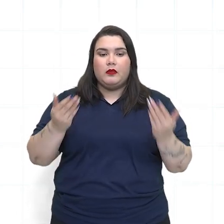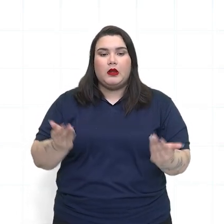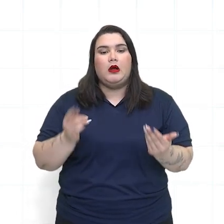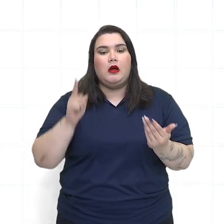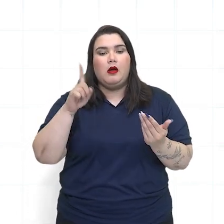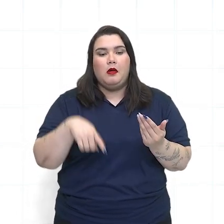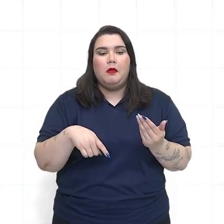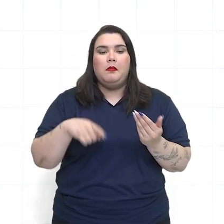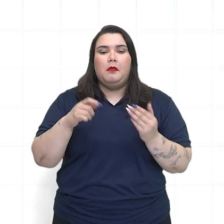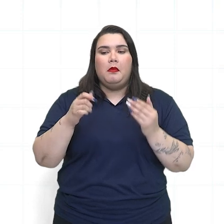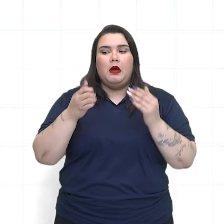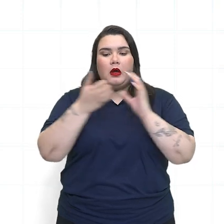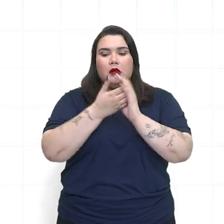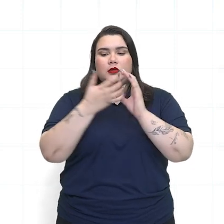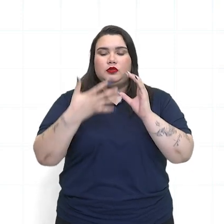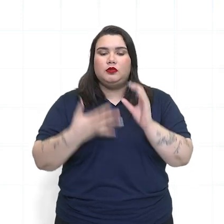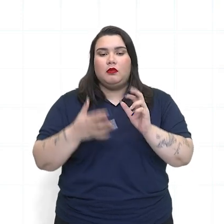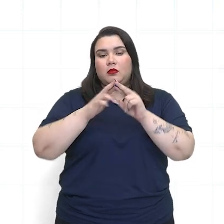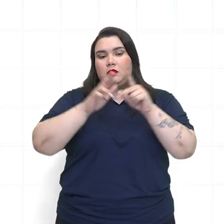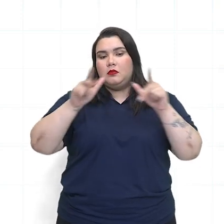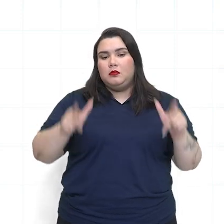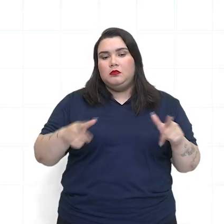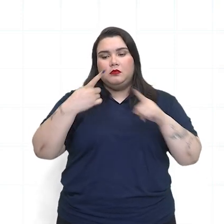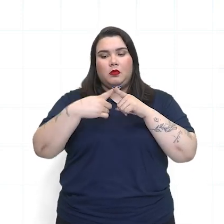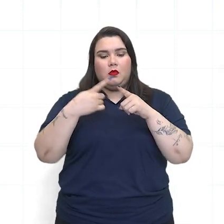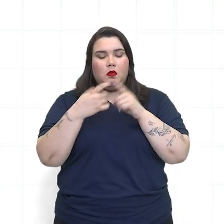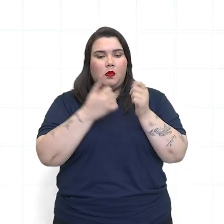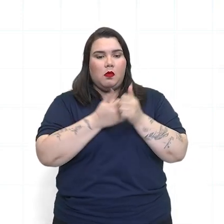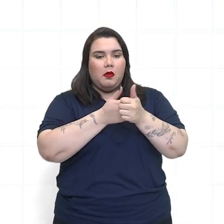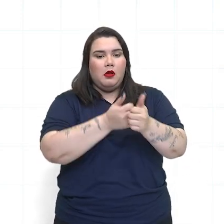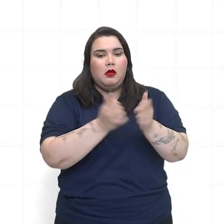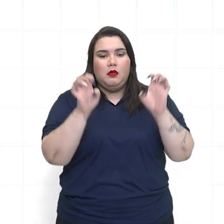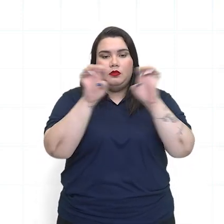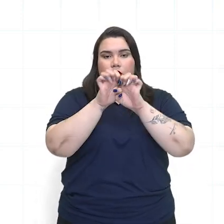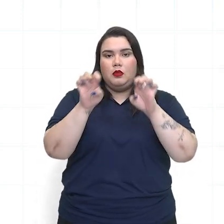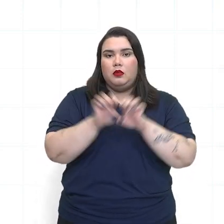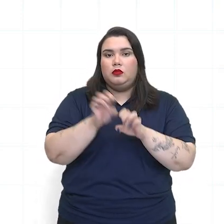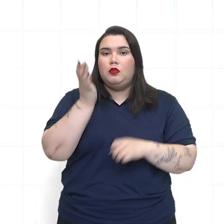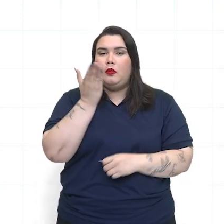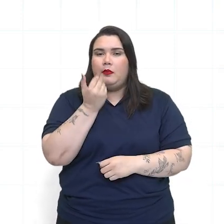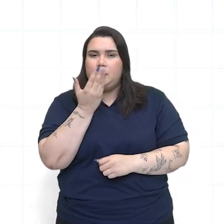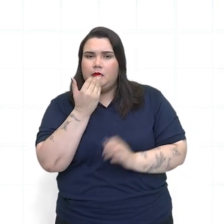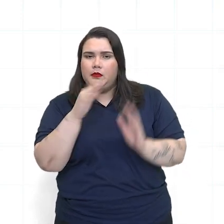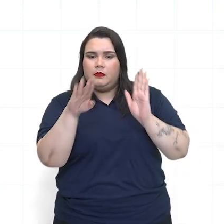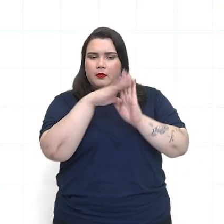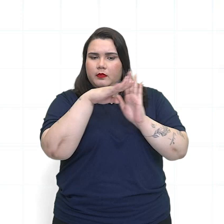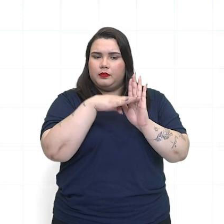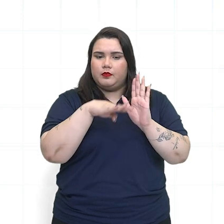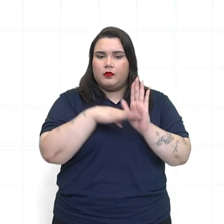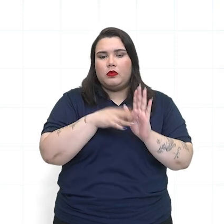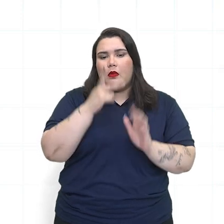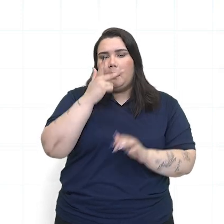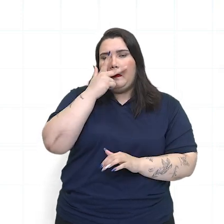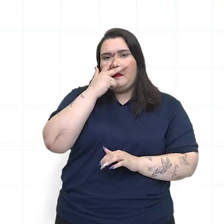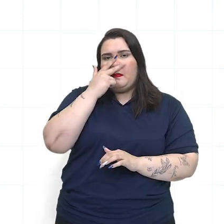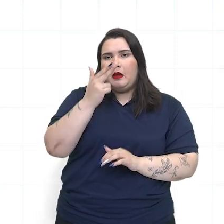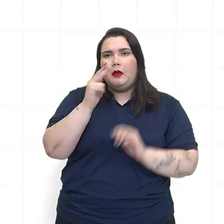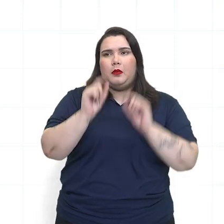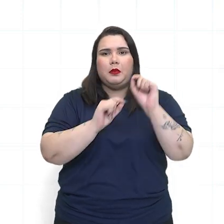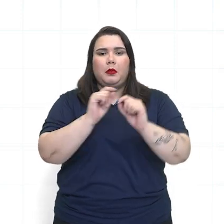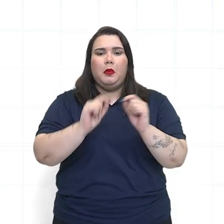uma composição incomum, pois segue a estrutura de uma receita culinária. Parece ser